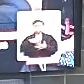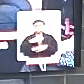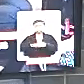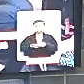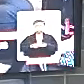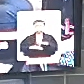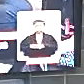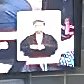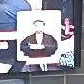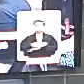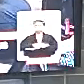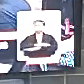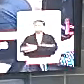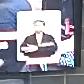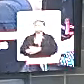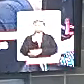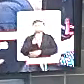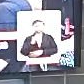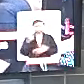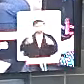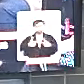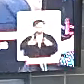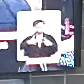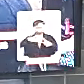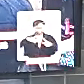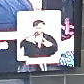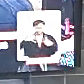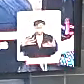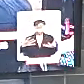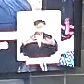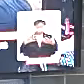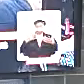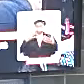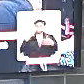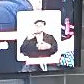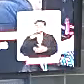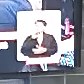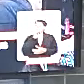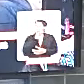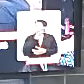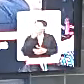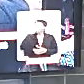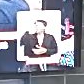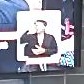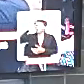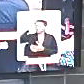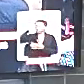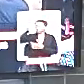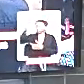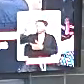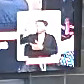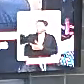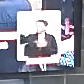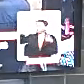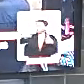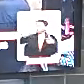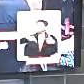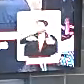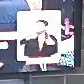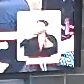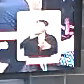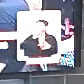se eu tiver um ambiente quente tem uma mensagem do meu cérebro que fala zia tá aqui tá quente Então sua